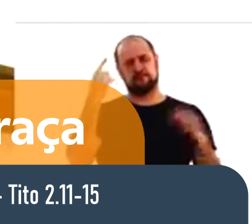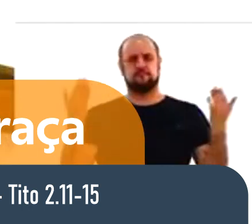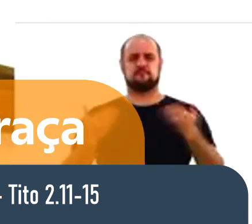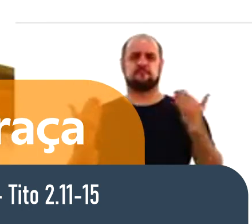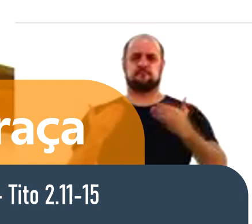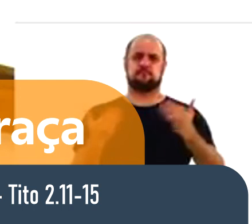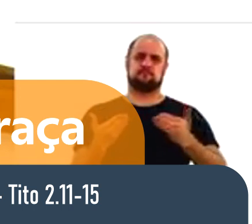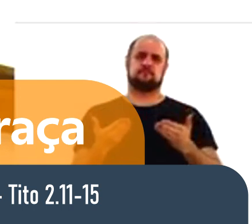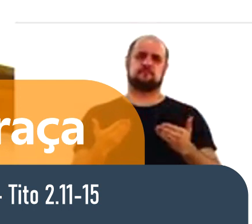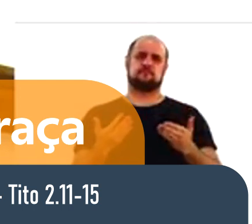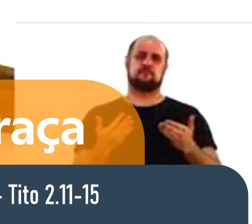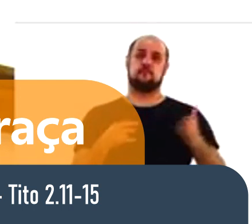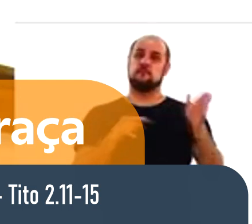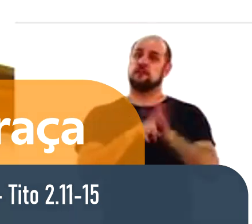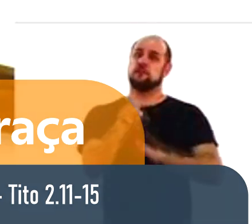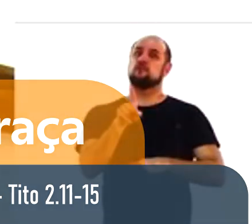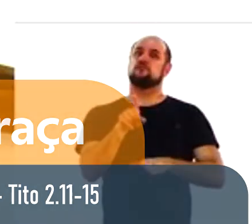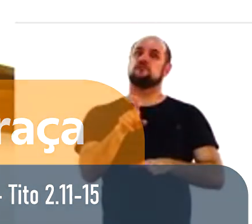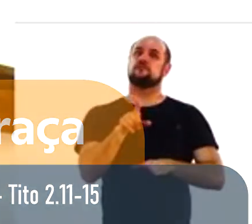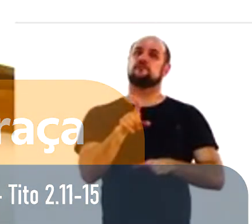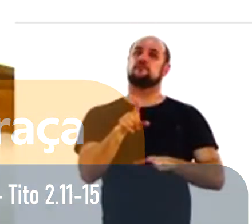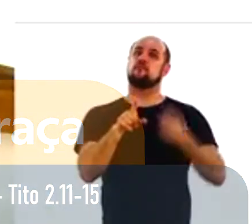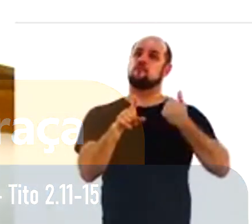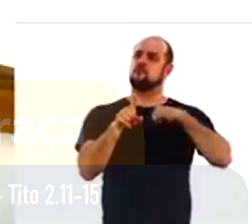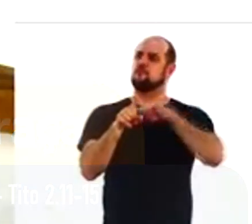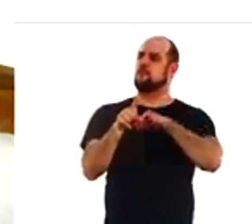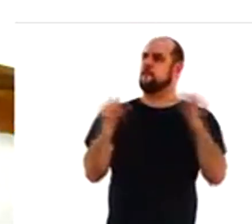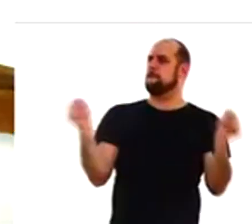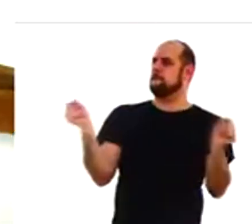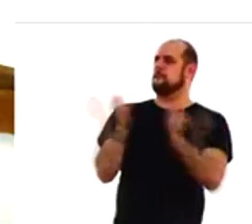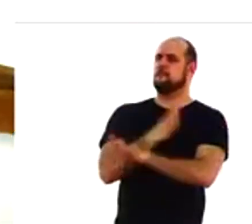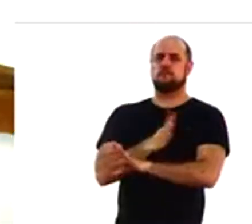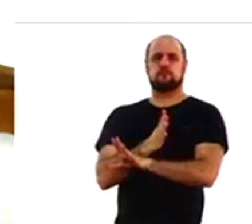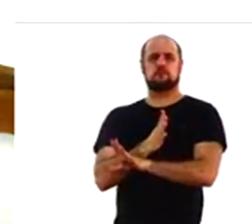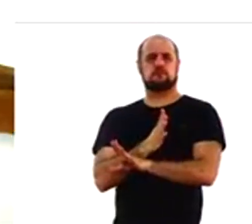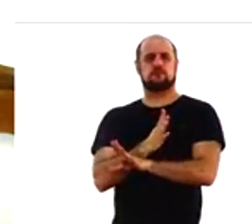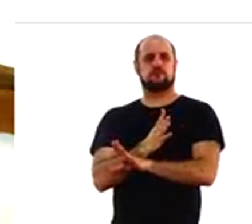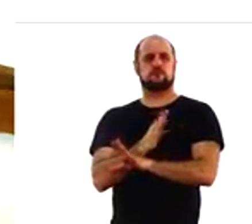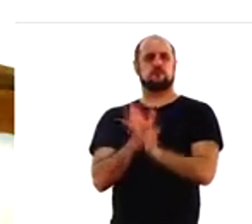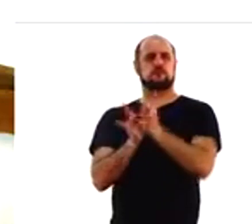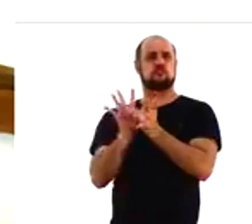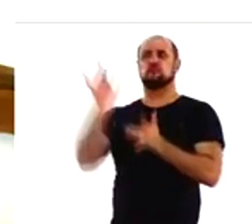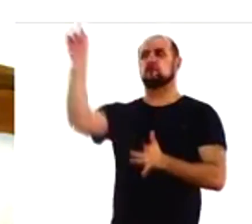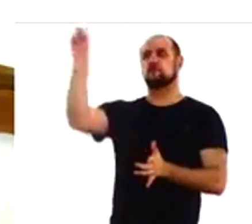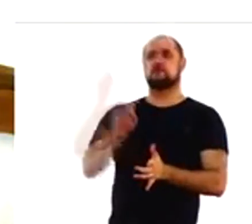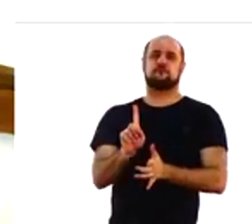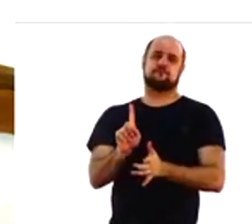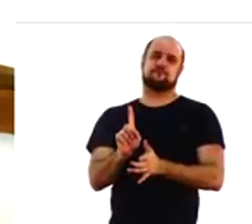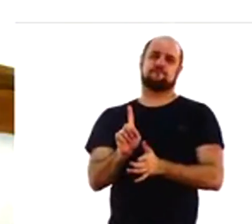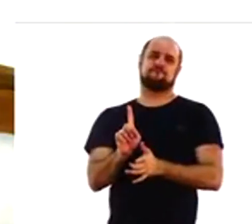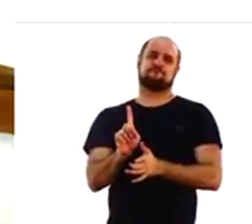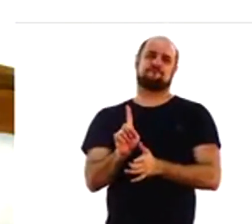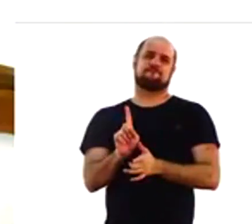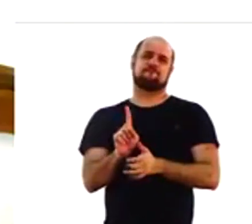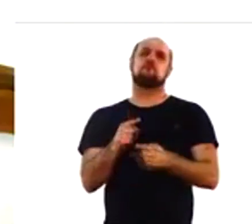hoje é uma pergunta. Estamos prontos para a vinda do Rei dos Reis? Porque Ele disse que